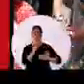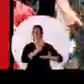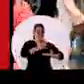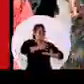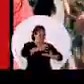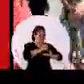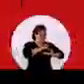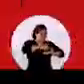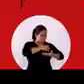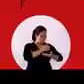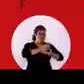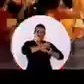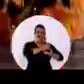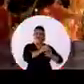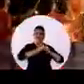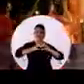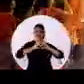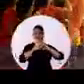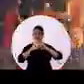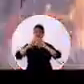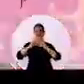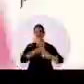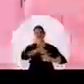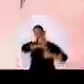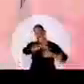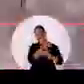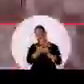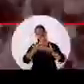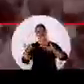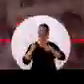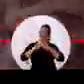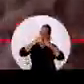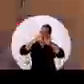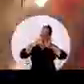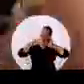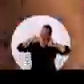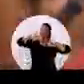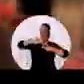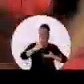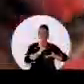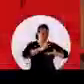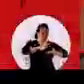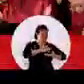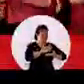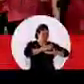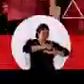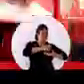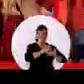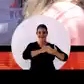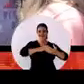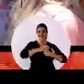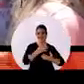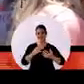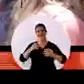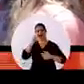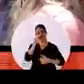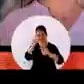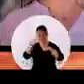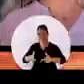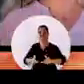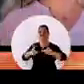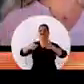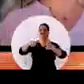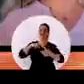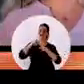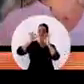Batendo dentro do meu coração Marília, pra Recife voltar a sorrir de novo Batendo dentro do meu coração Mulher guerreira